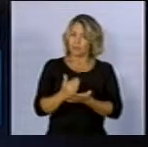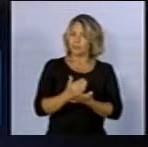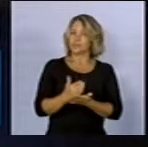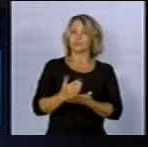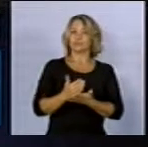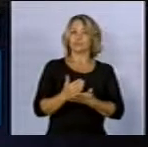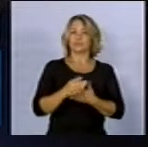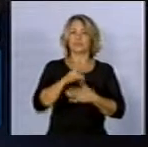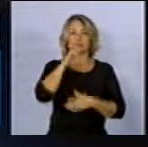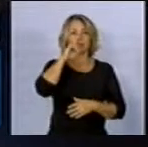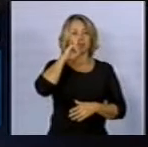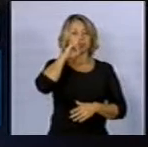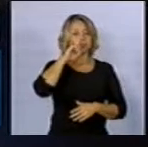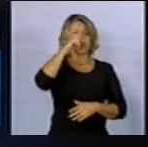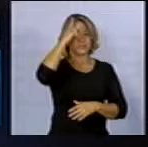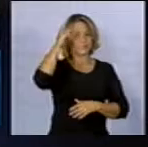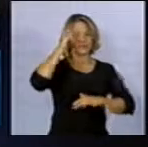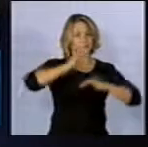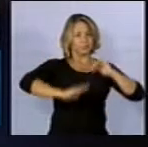nossos